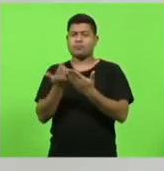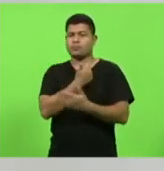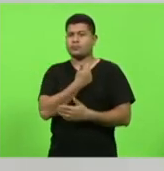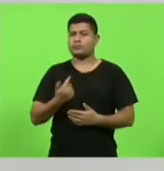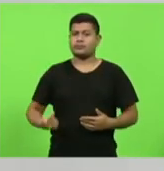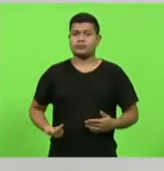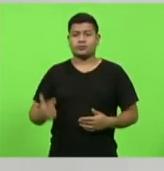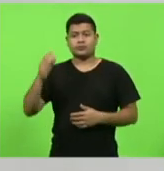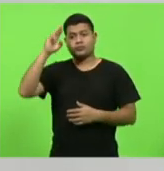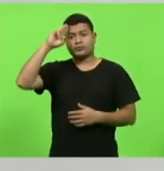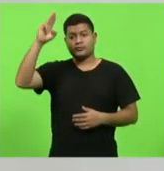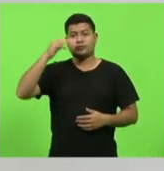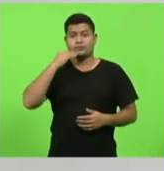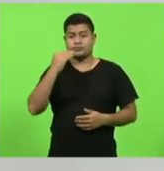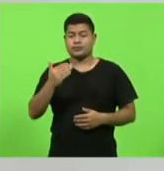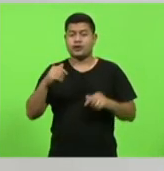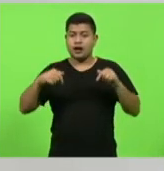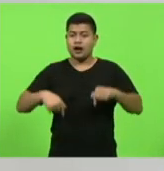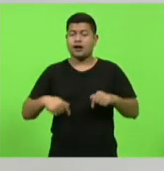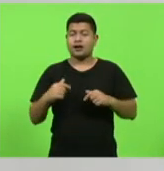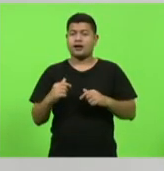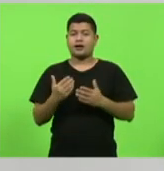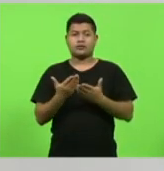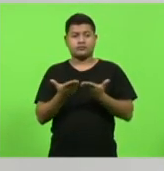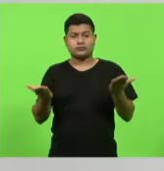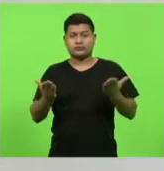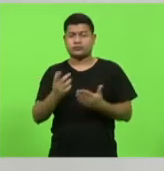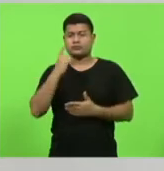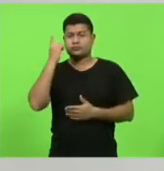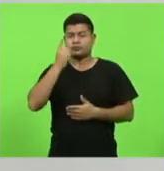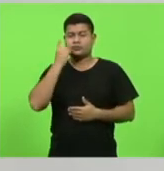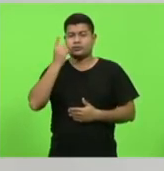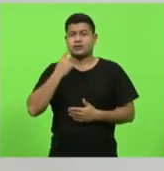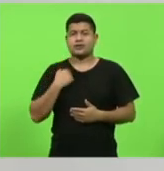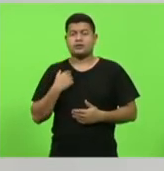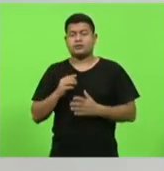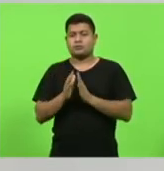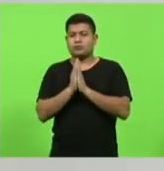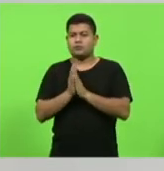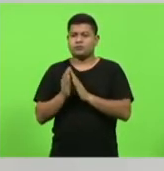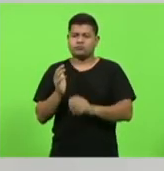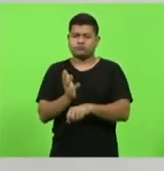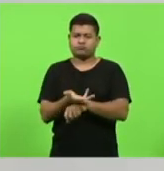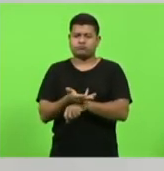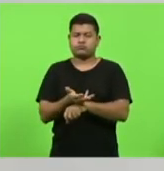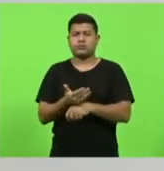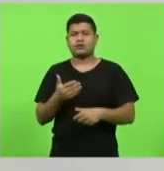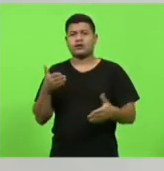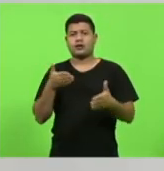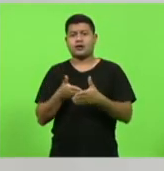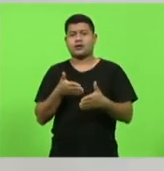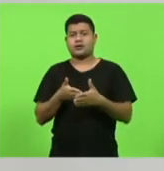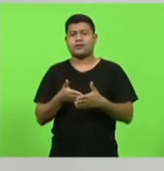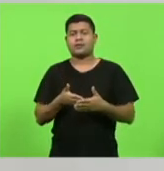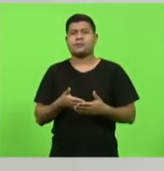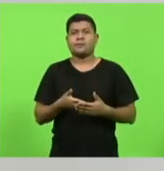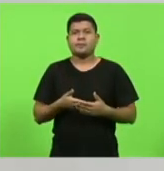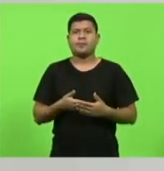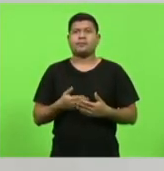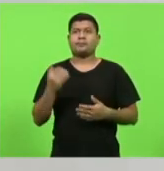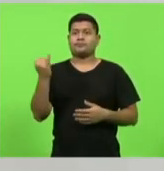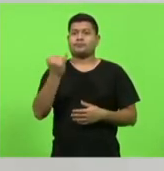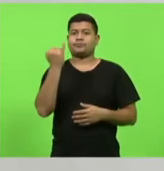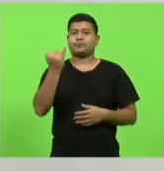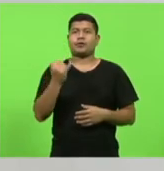Moisés e pedir que esta casa, os senhores parlamentares, deem a maior celeridade possível na derrubada desse veto, que é tão importante para